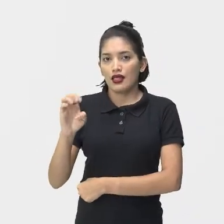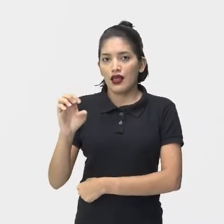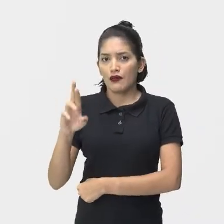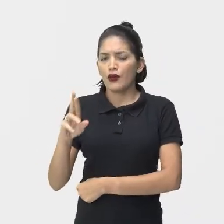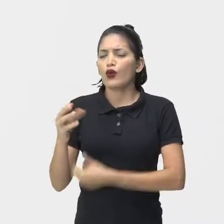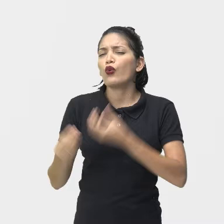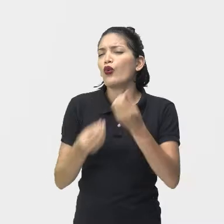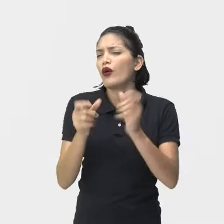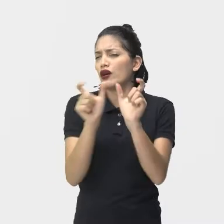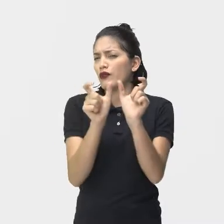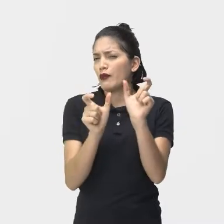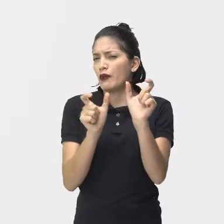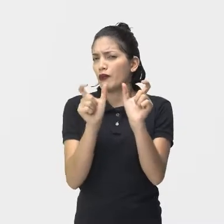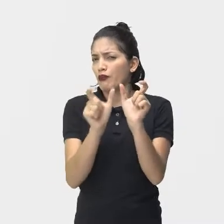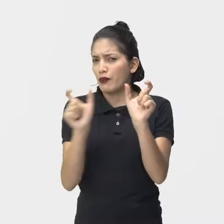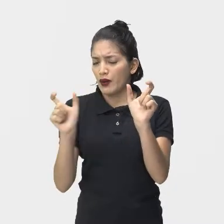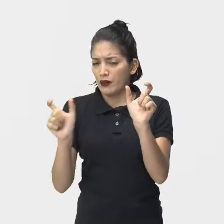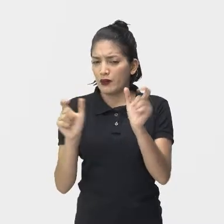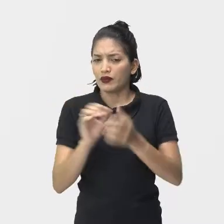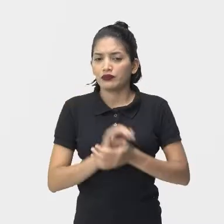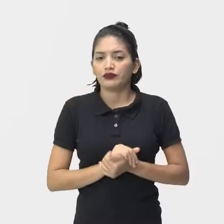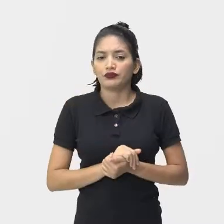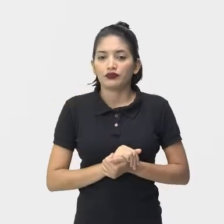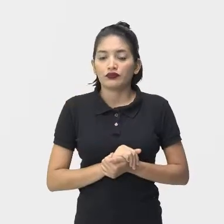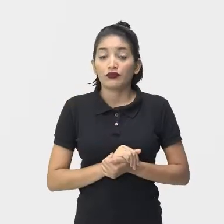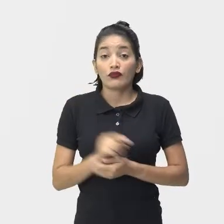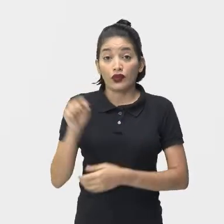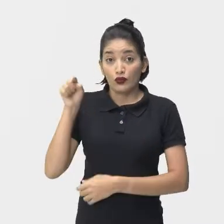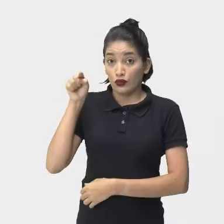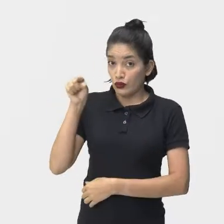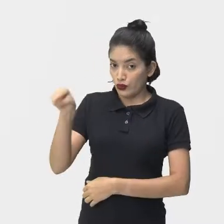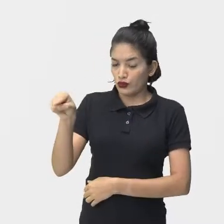ficar conjugado o verbo deber em tu? Ó, tu